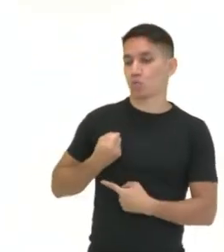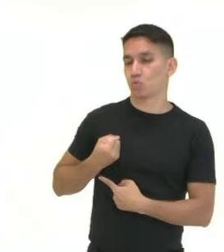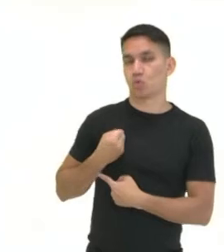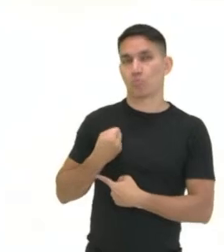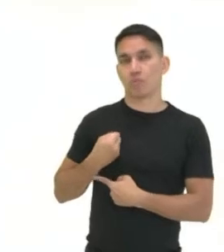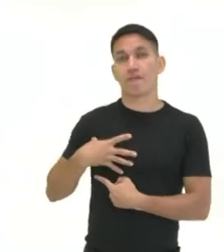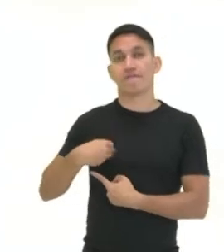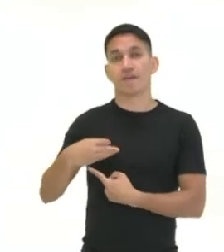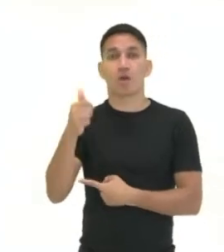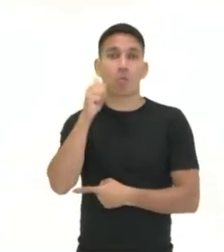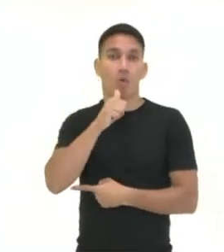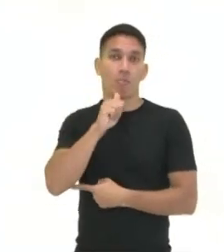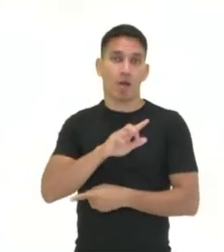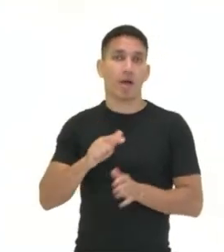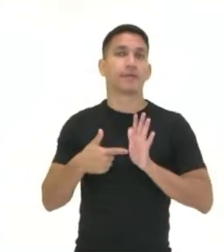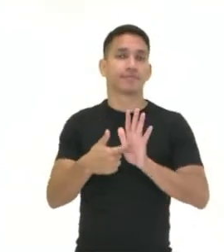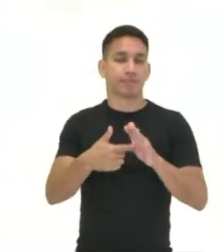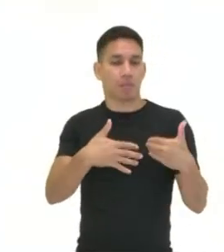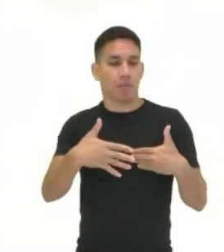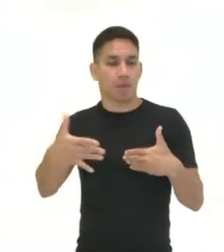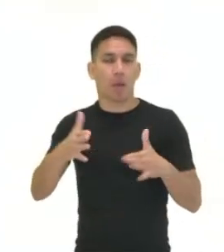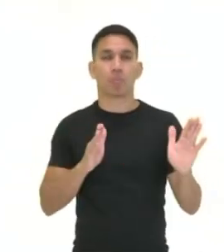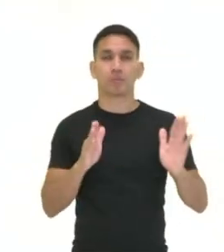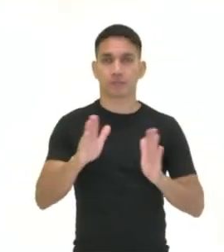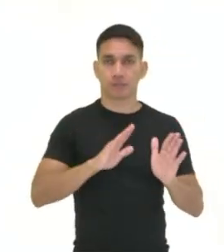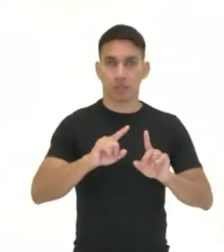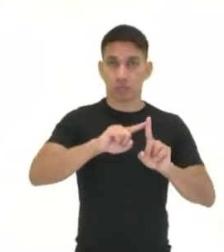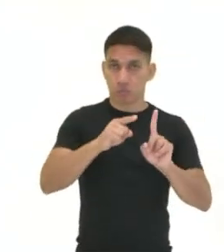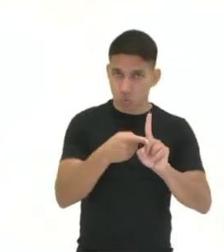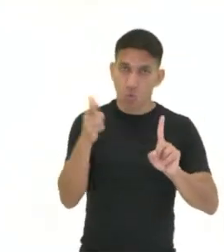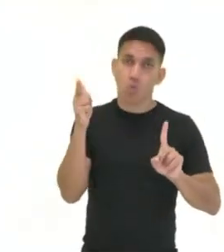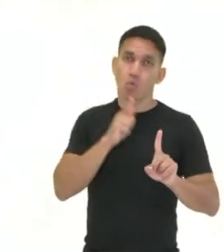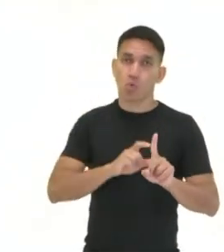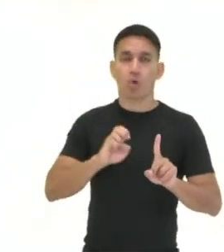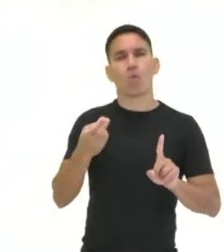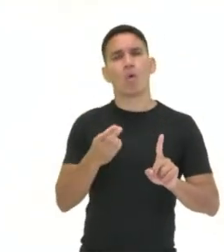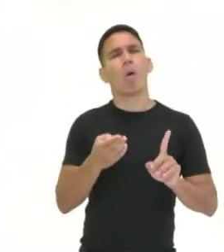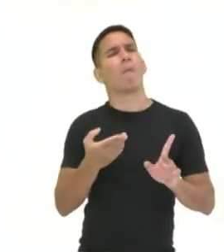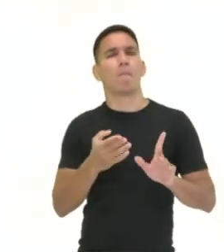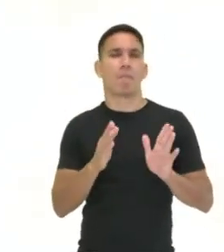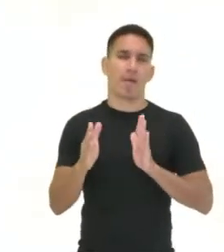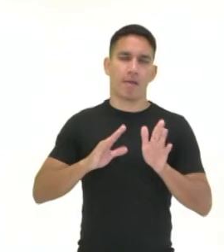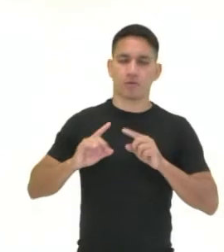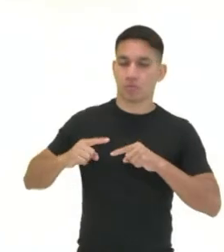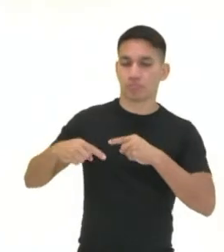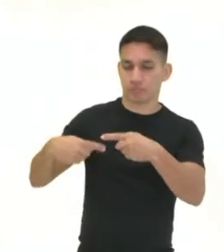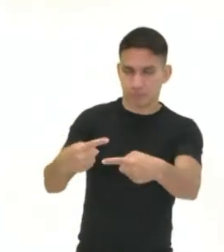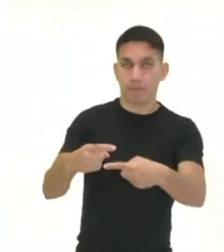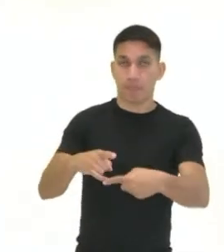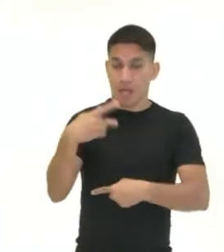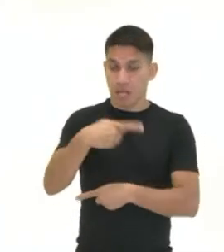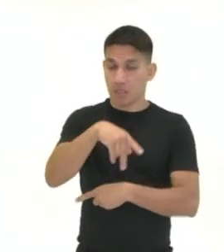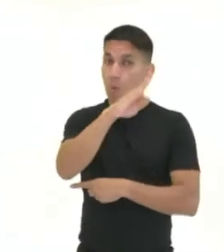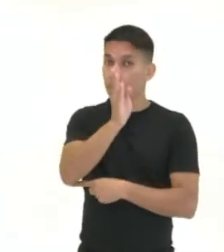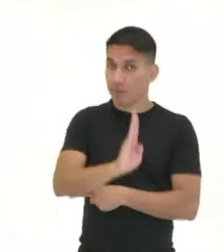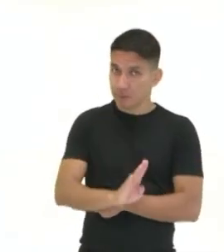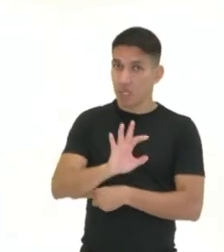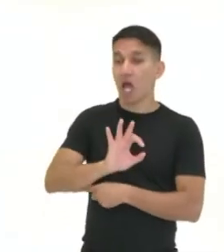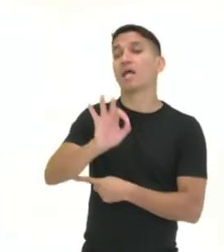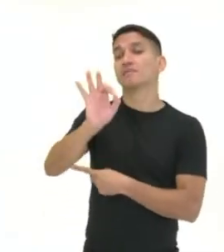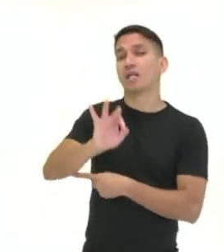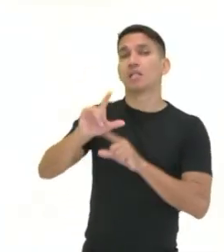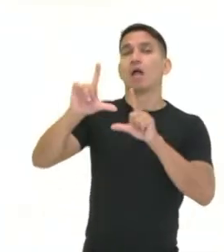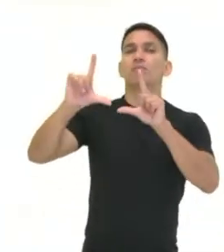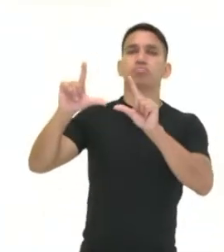longo da vida durante sua fase fértil ou no período reprodutivo. No Brasil, essa taxa tem caído nas últimas décadas